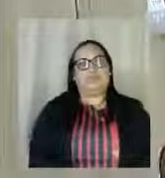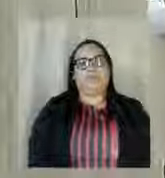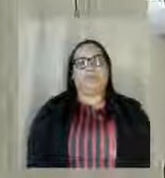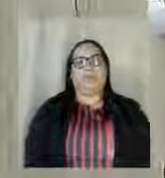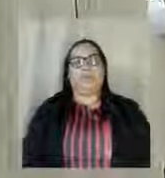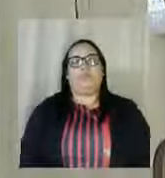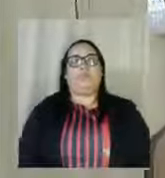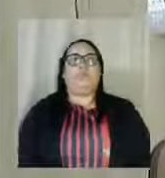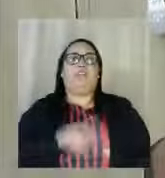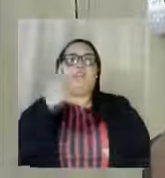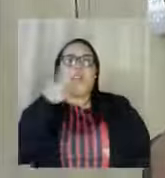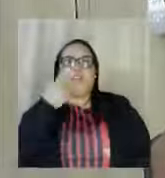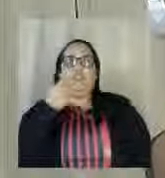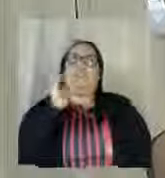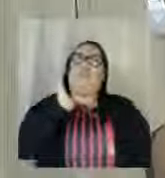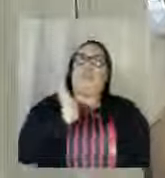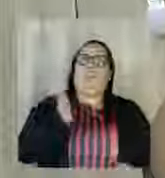casou, deu certo.